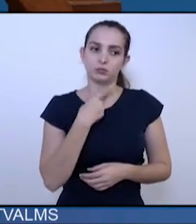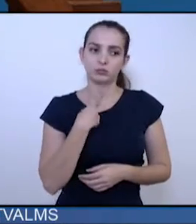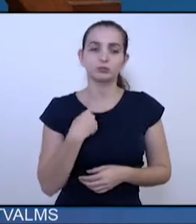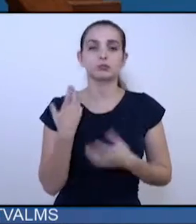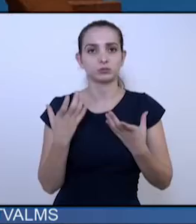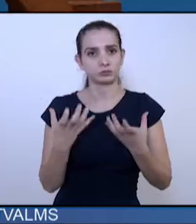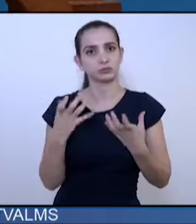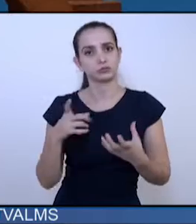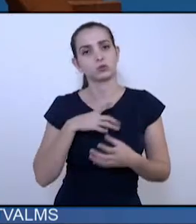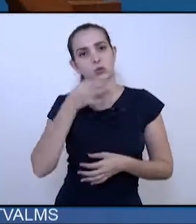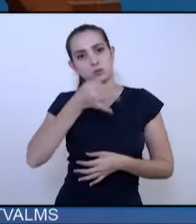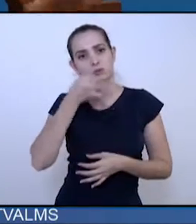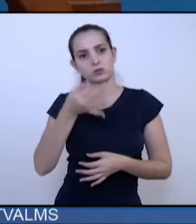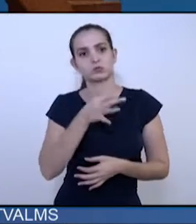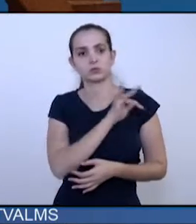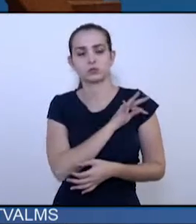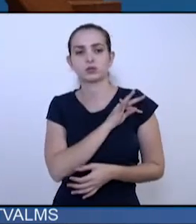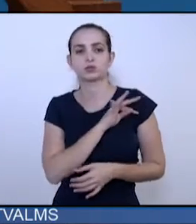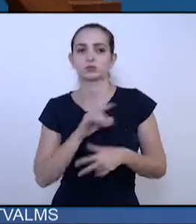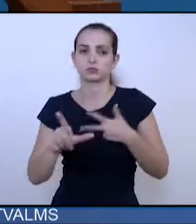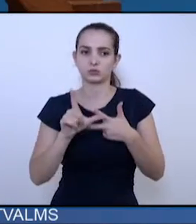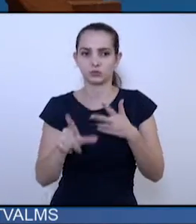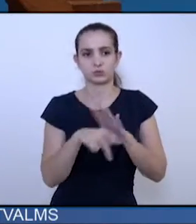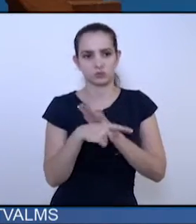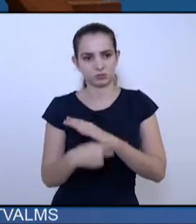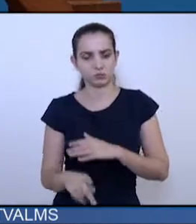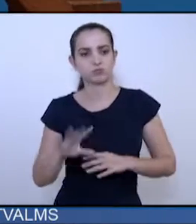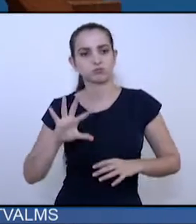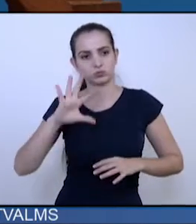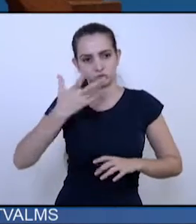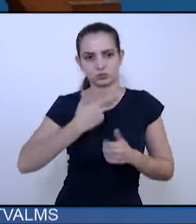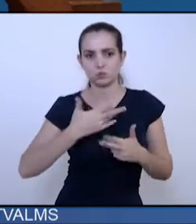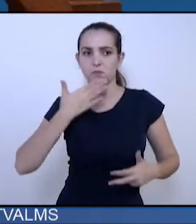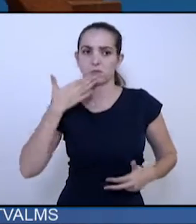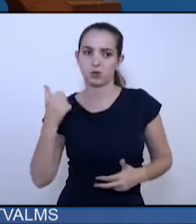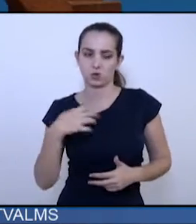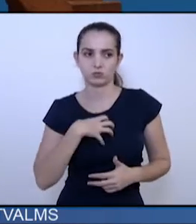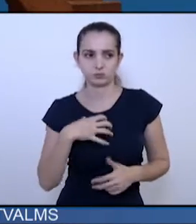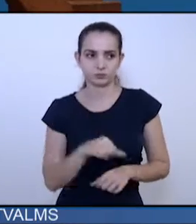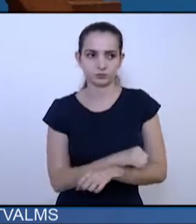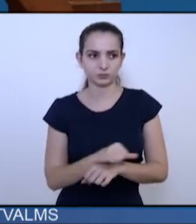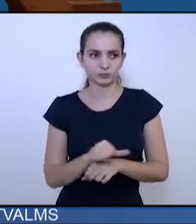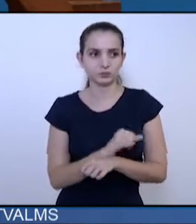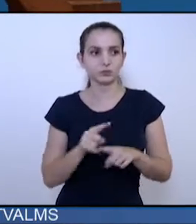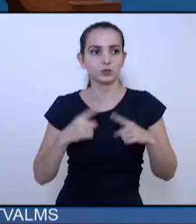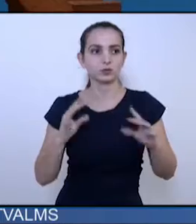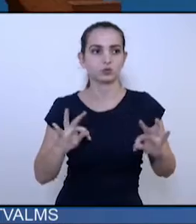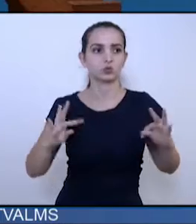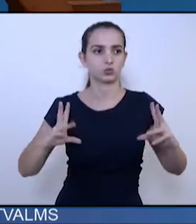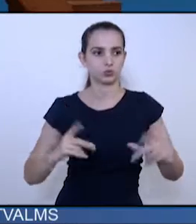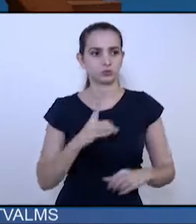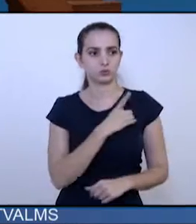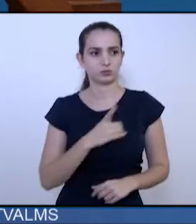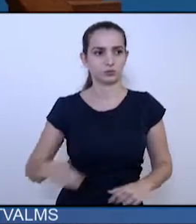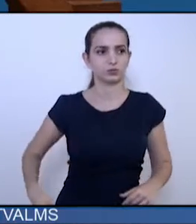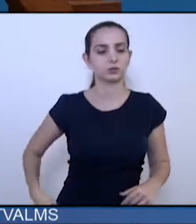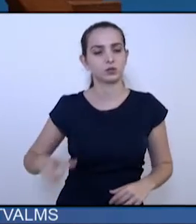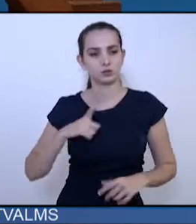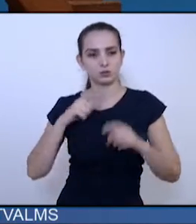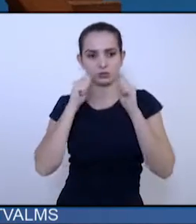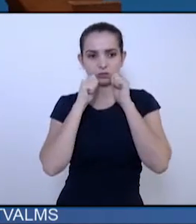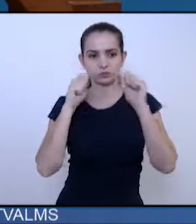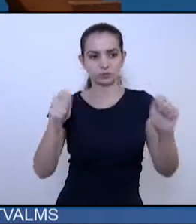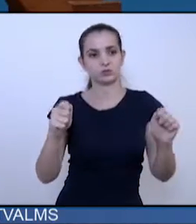ponto de vista técnico-legislativo, executar da melhor forma. Mas é muito importante dizer que todos os deputados e deputadas têm assessoria